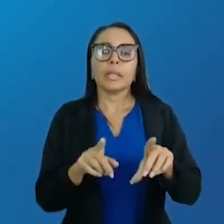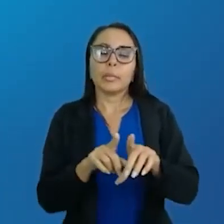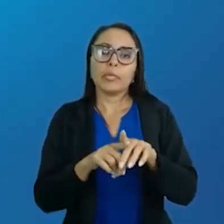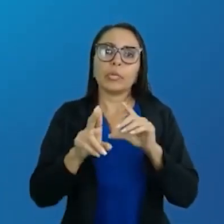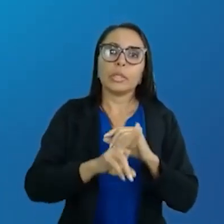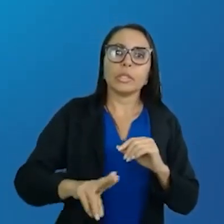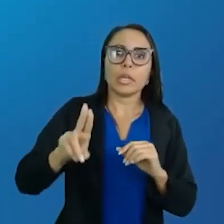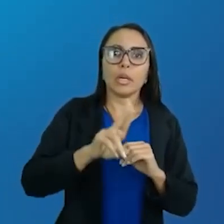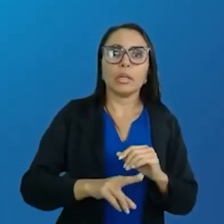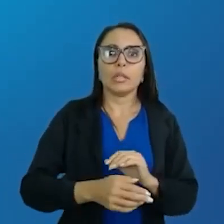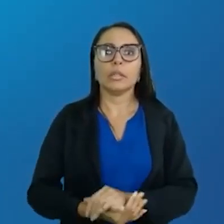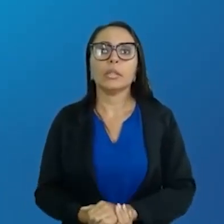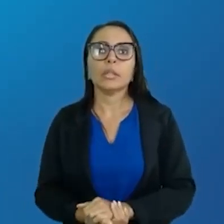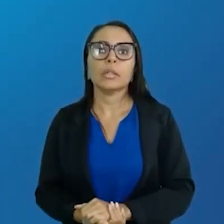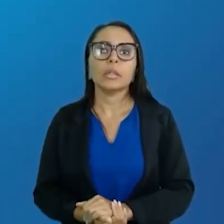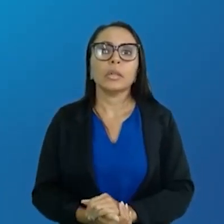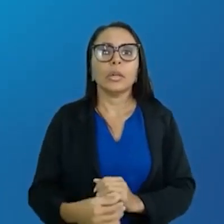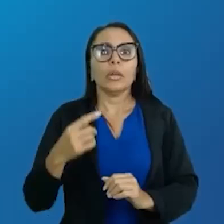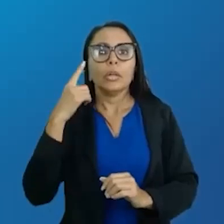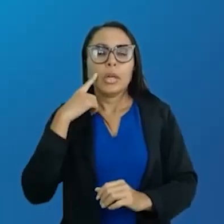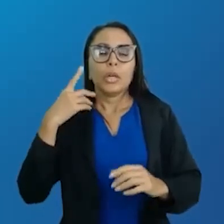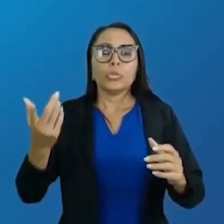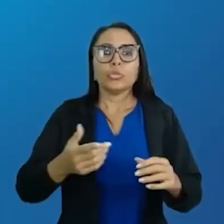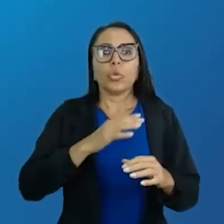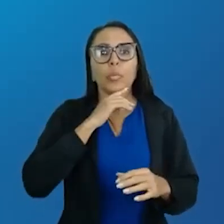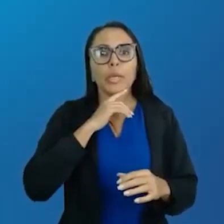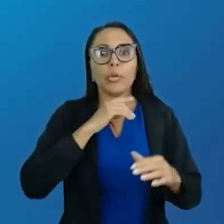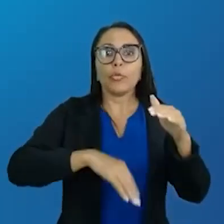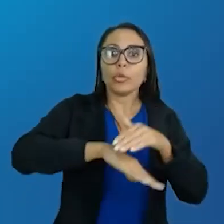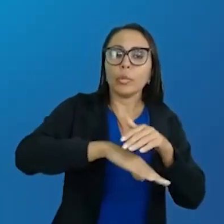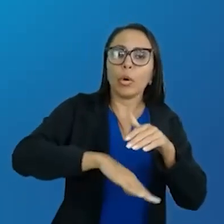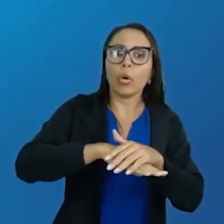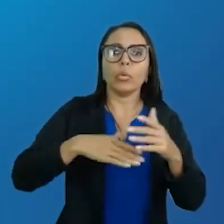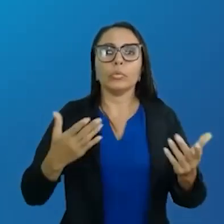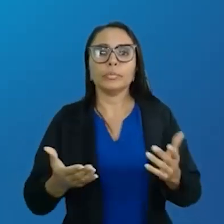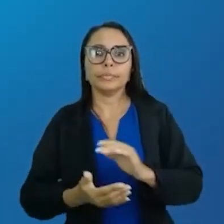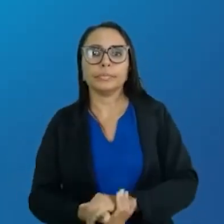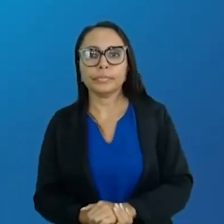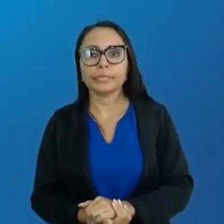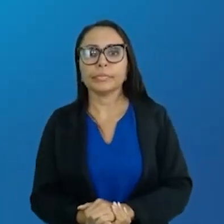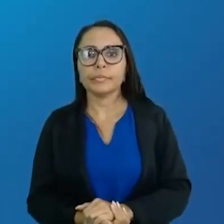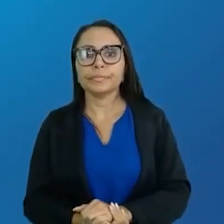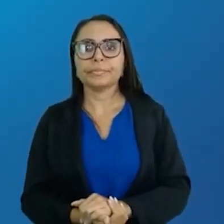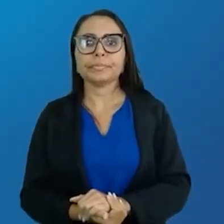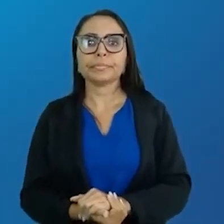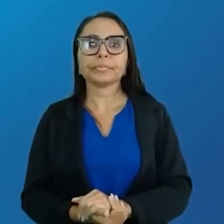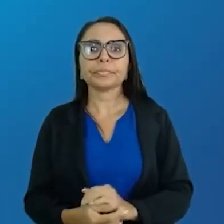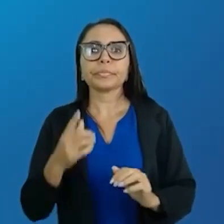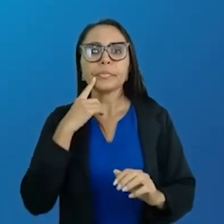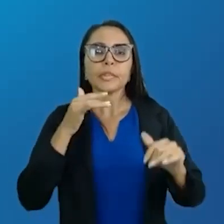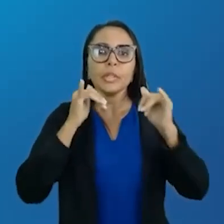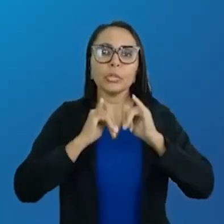Ou seja, notícias sobre futebol, sobre esporte, elas estão em verde, se não me engano aqui, um verde meio azulado. Notícias